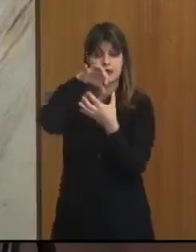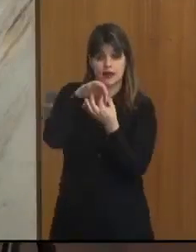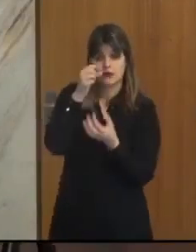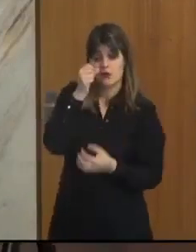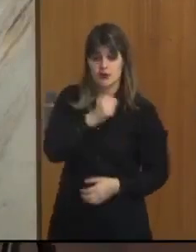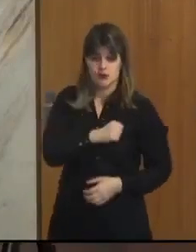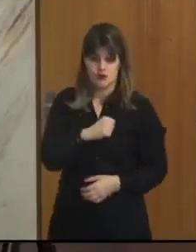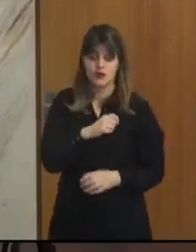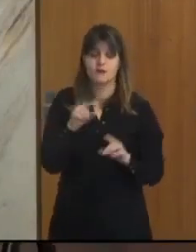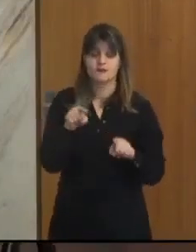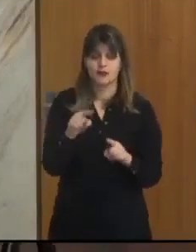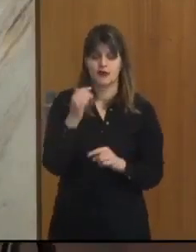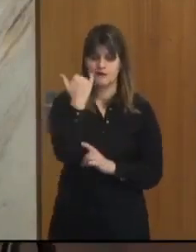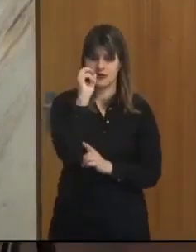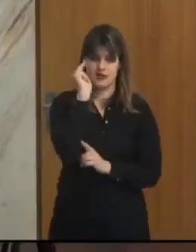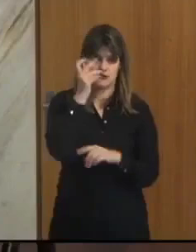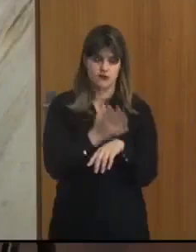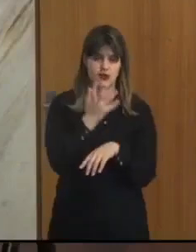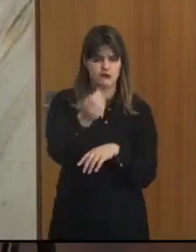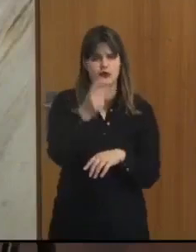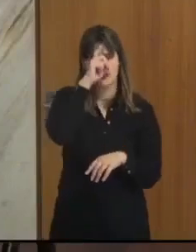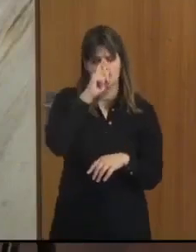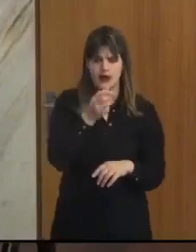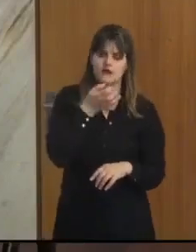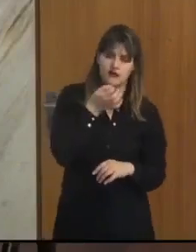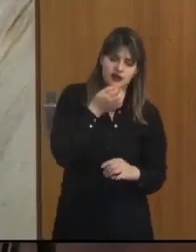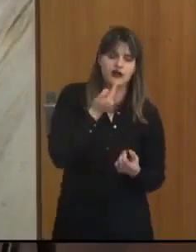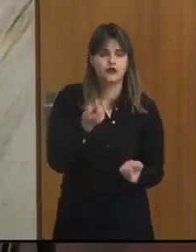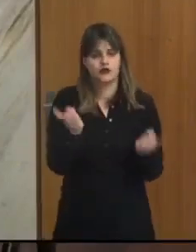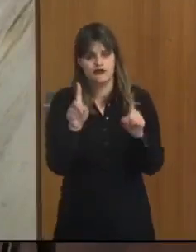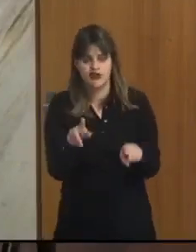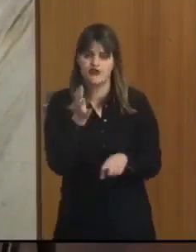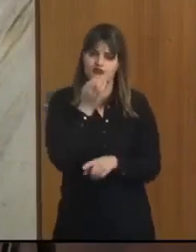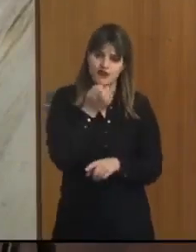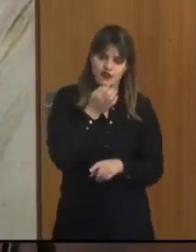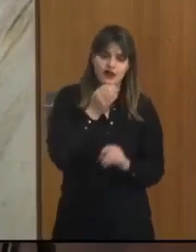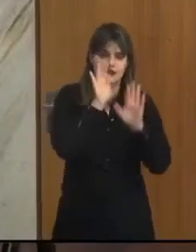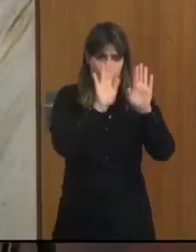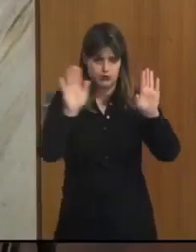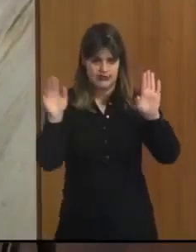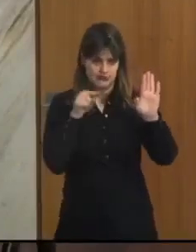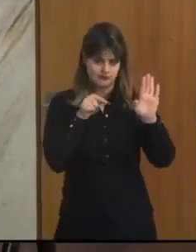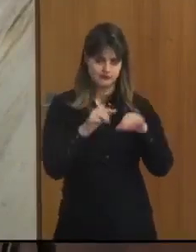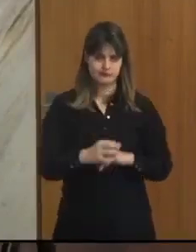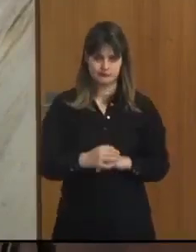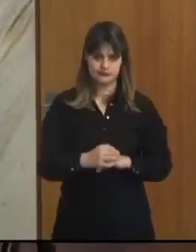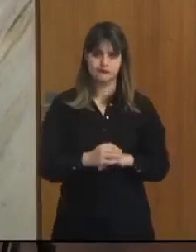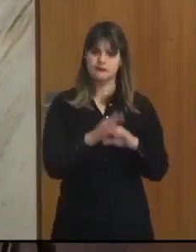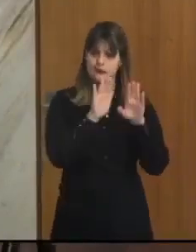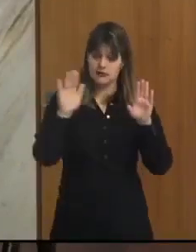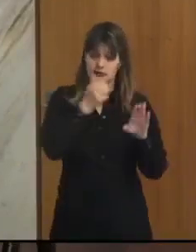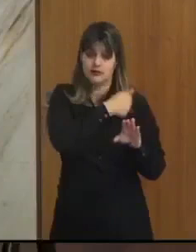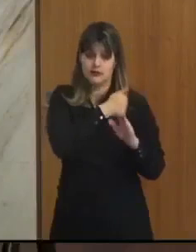28 anos passados, é tempo de lembrar, relembrar, falar, voltar a falar desta exposição, que decorreu na Igreja